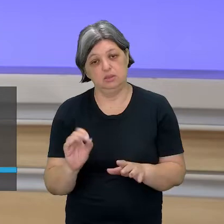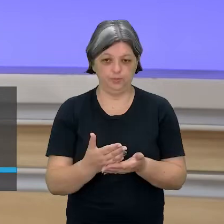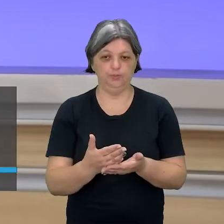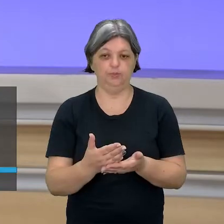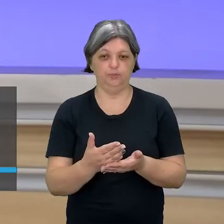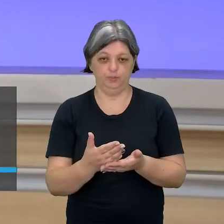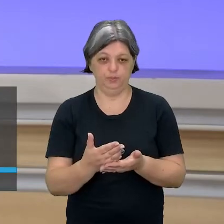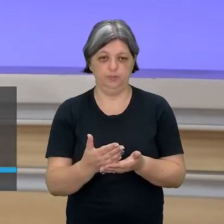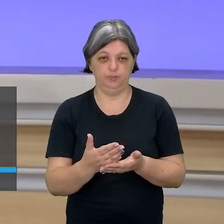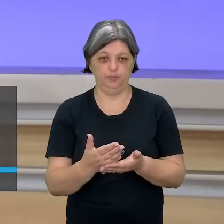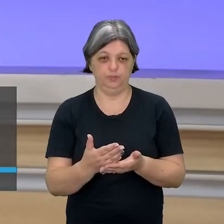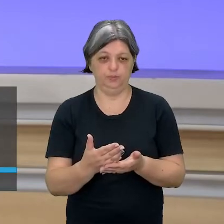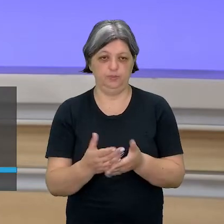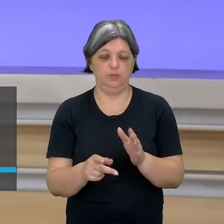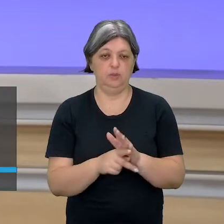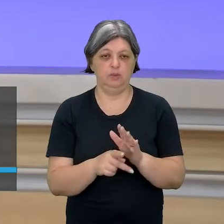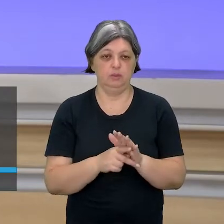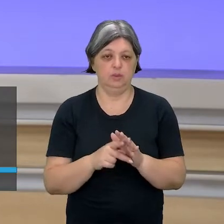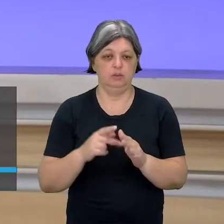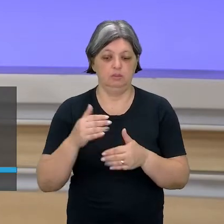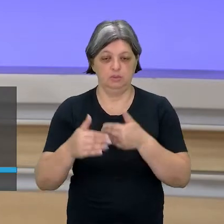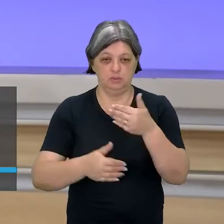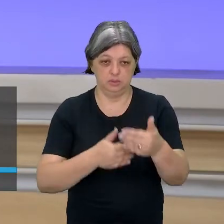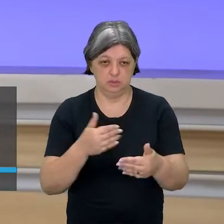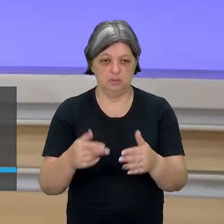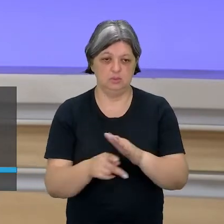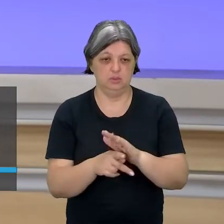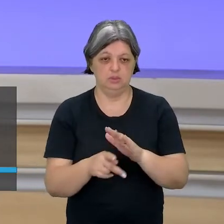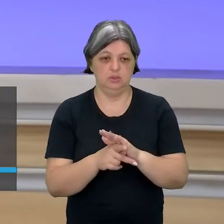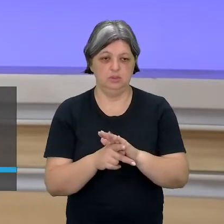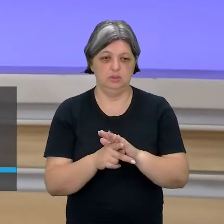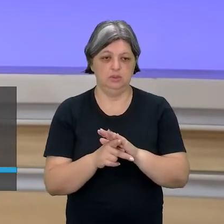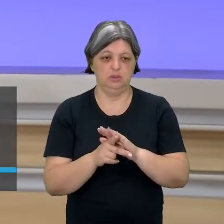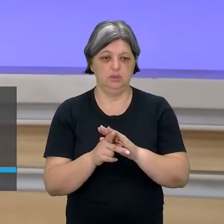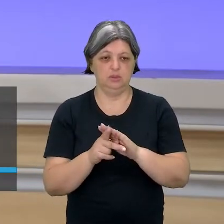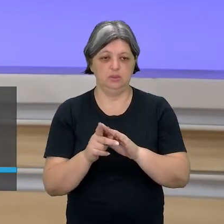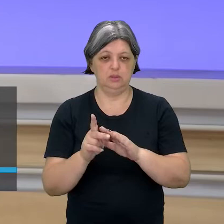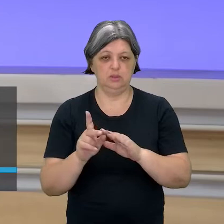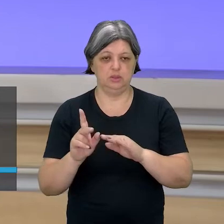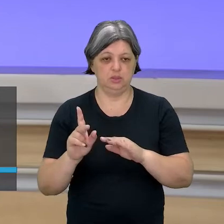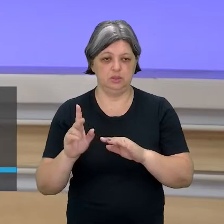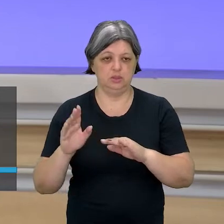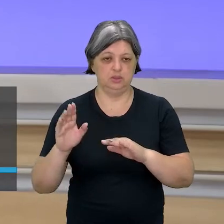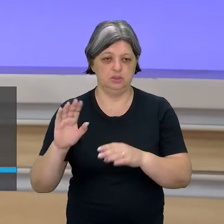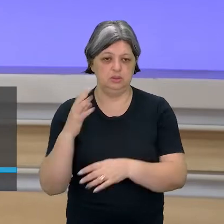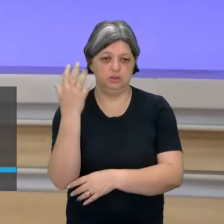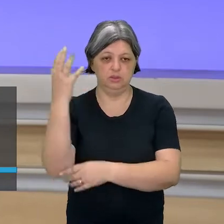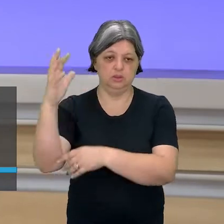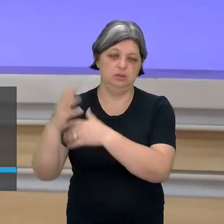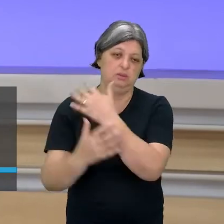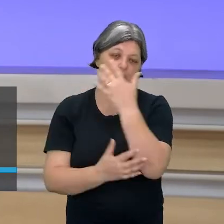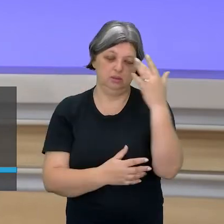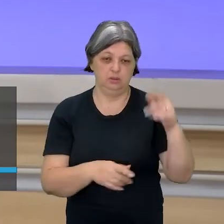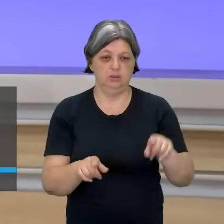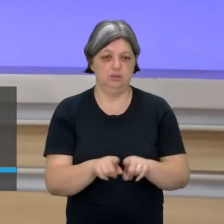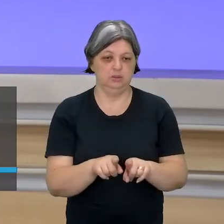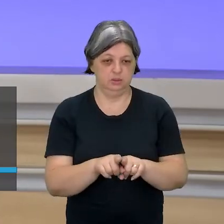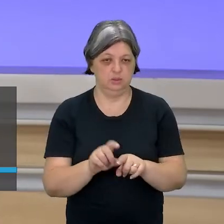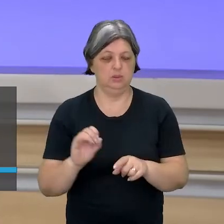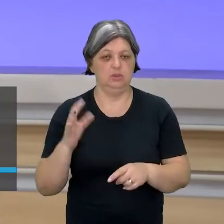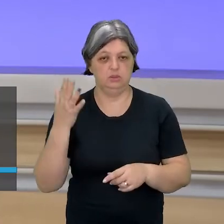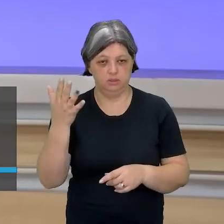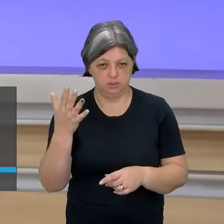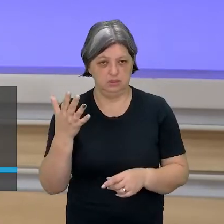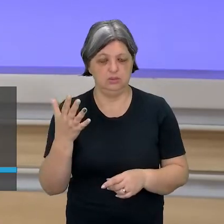falando a respeito da sucessão ecológica, que é uma ferramenta, na verdade, né, que é um processo que acontece